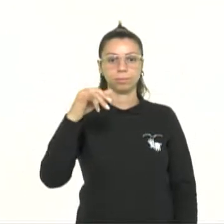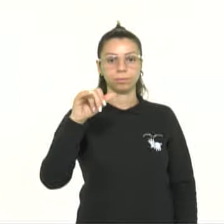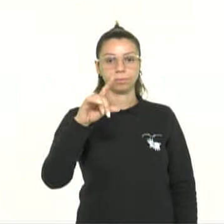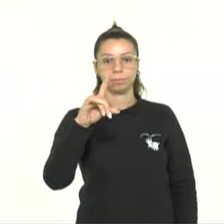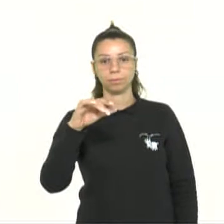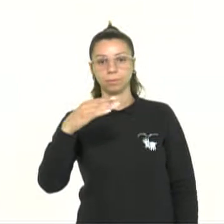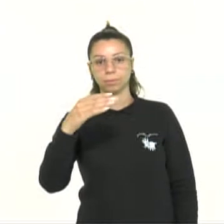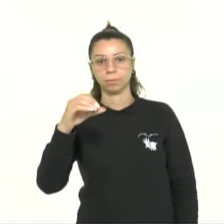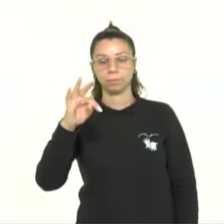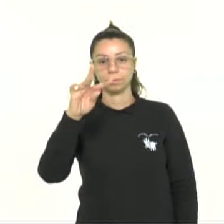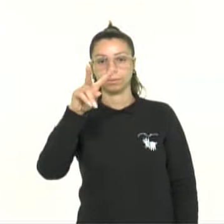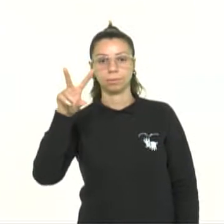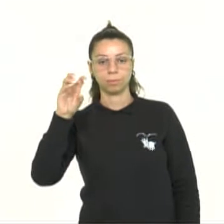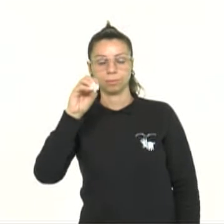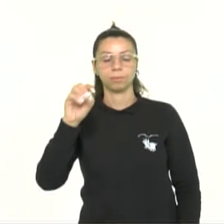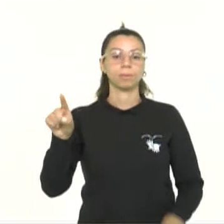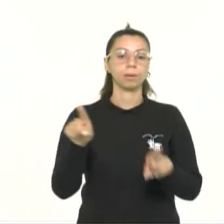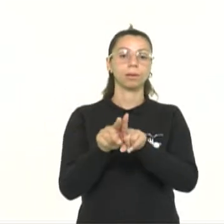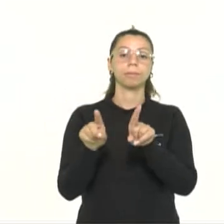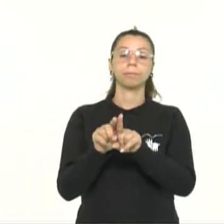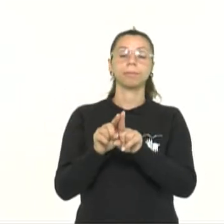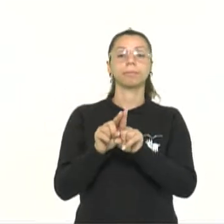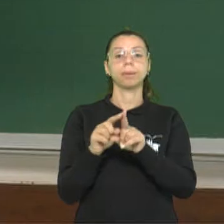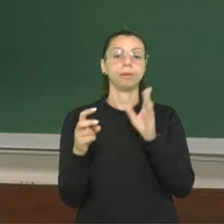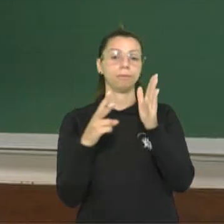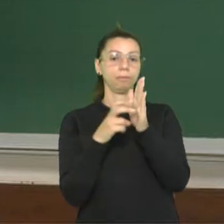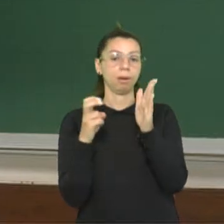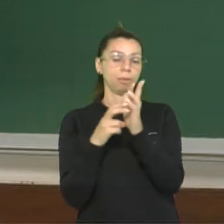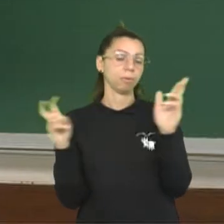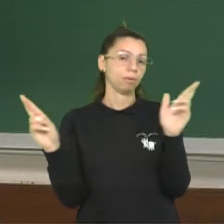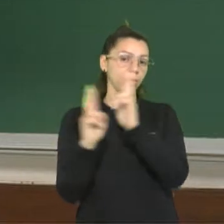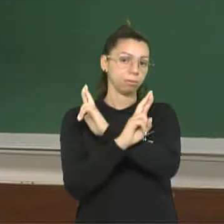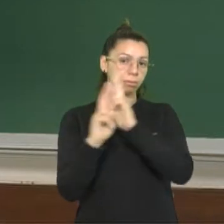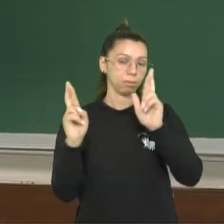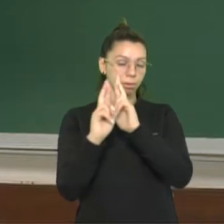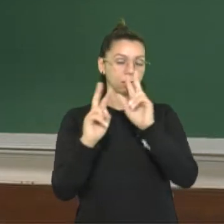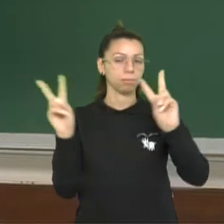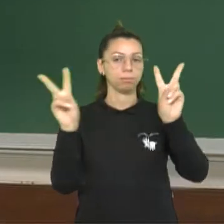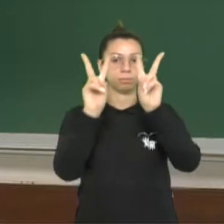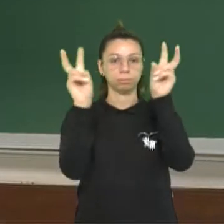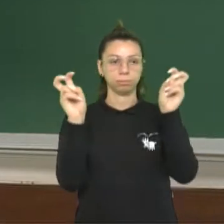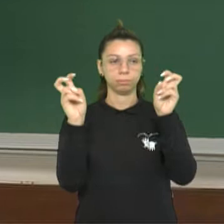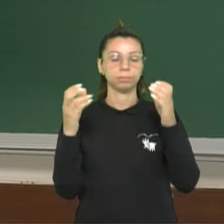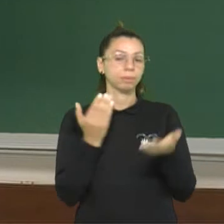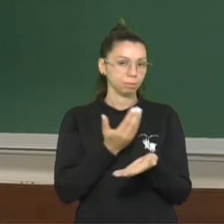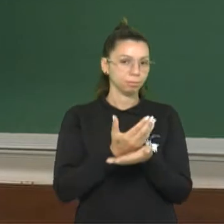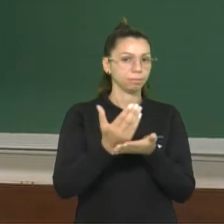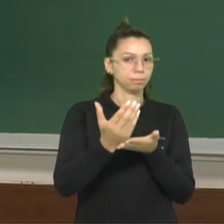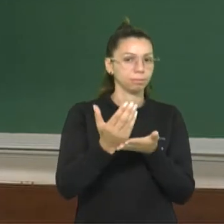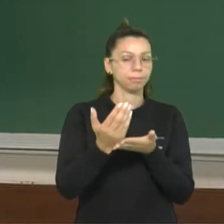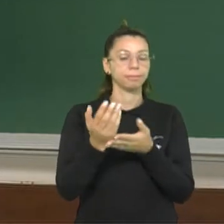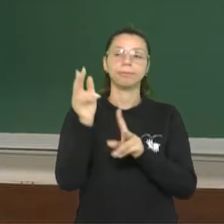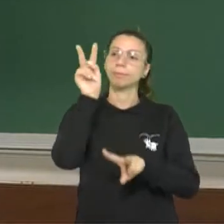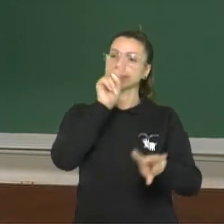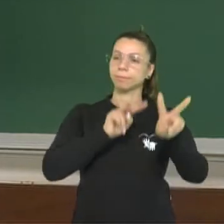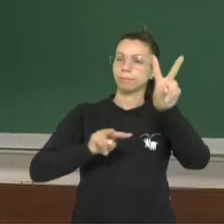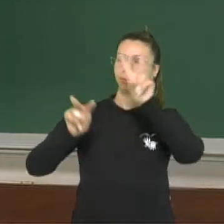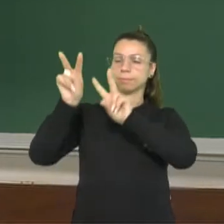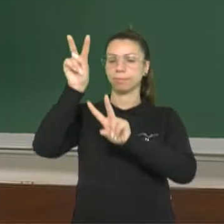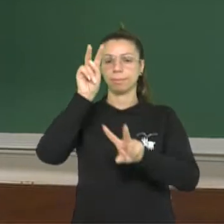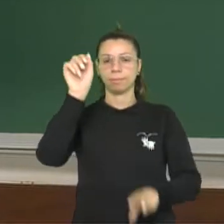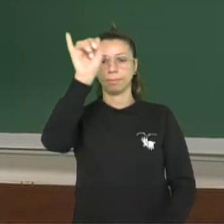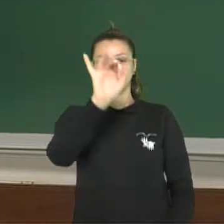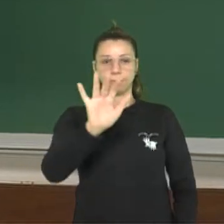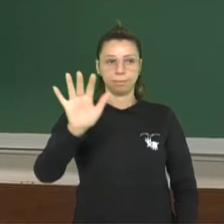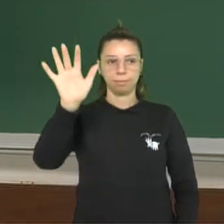expressões relacionadas à temática. Vamos começar então? Vamos começar observando esta